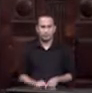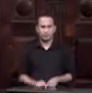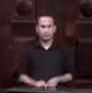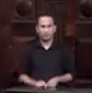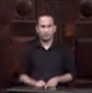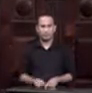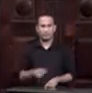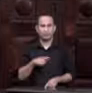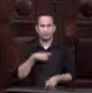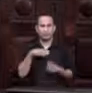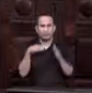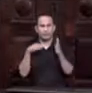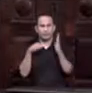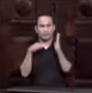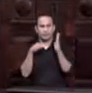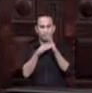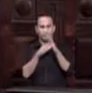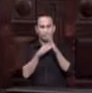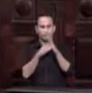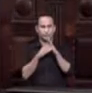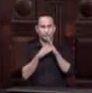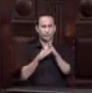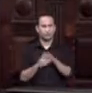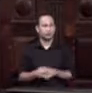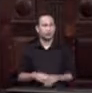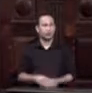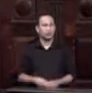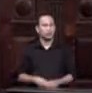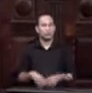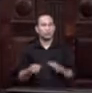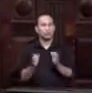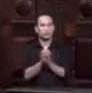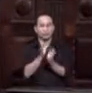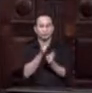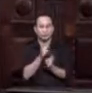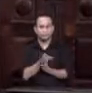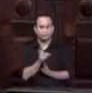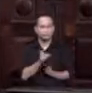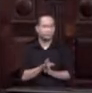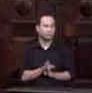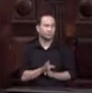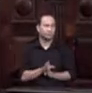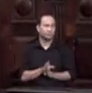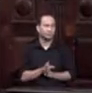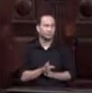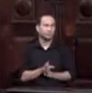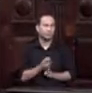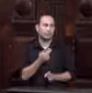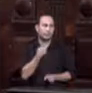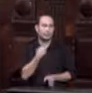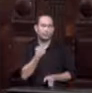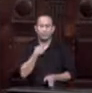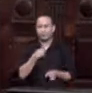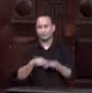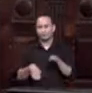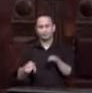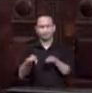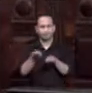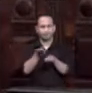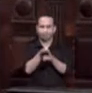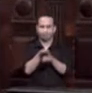colocando um limite. O órgão auxiliar, o acessório não pode ser maior que o